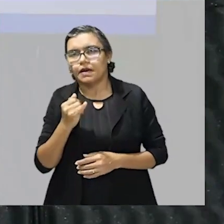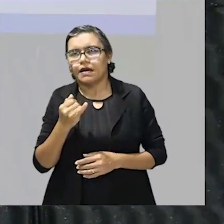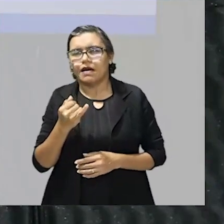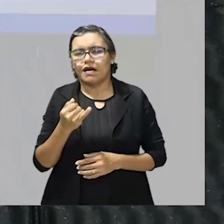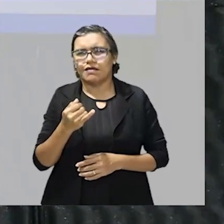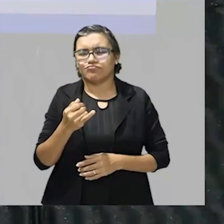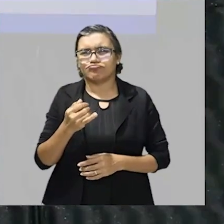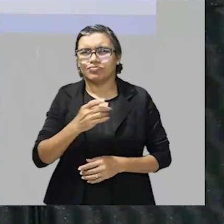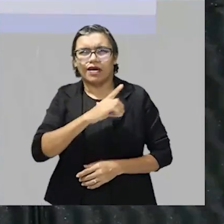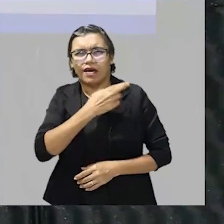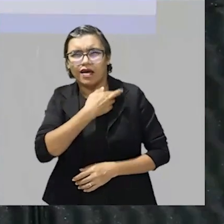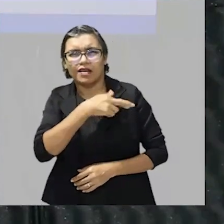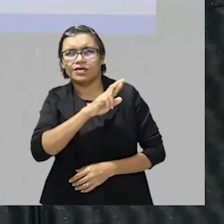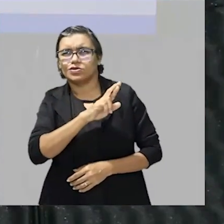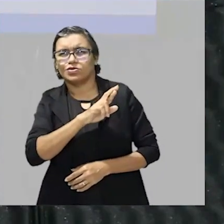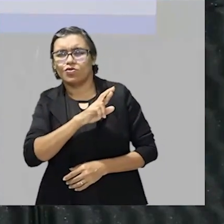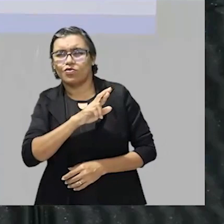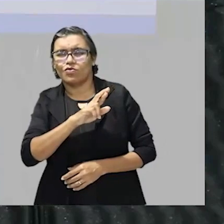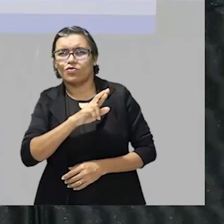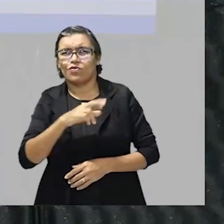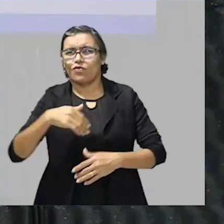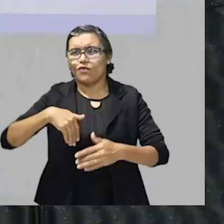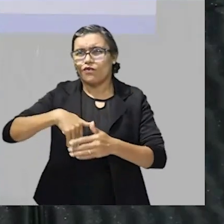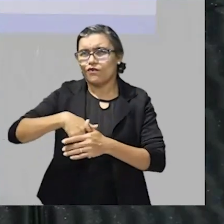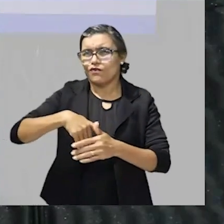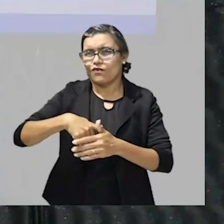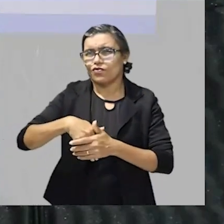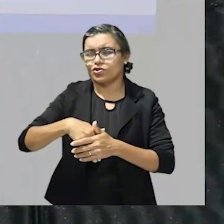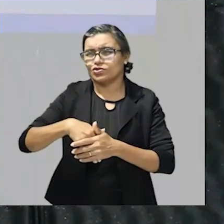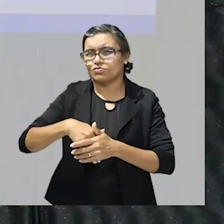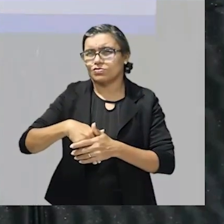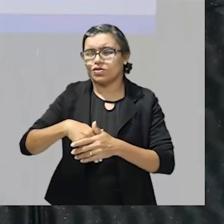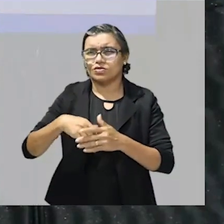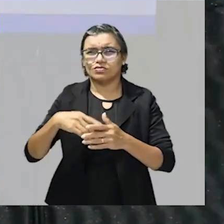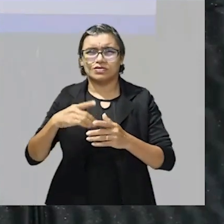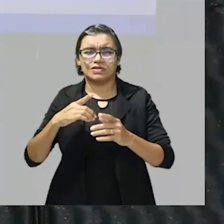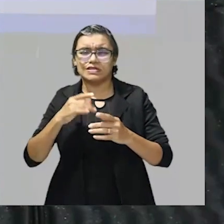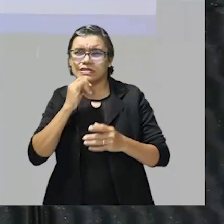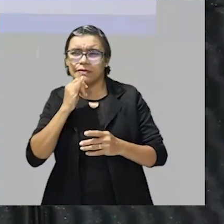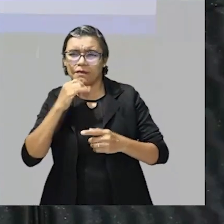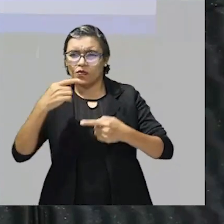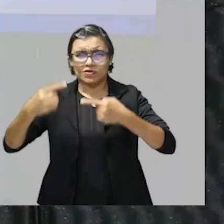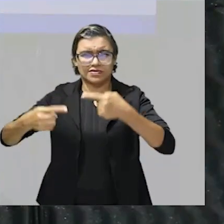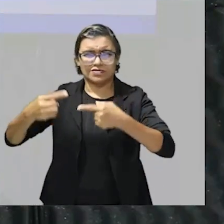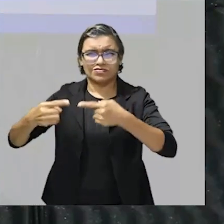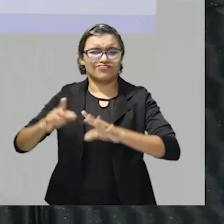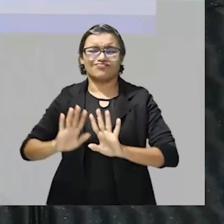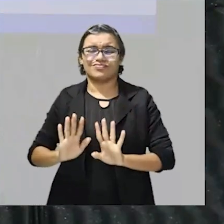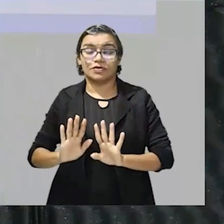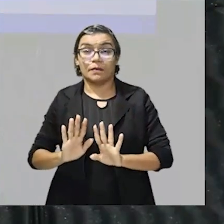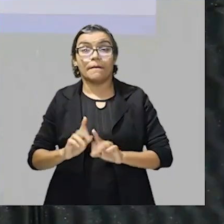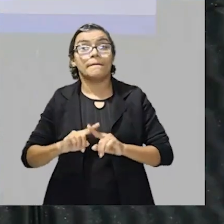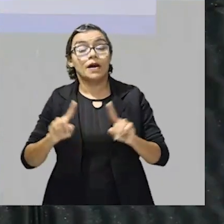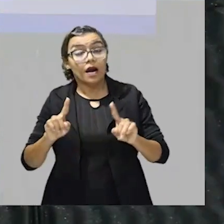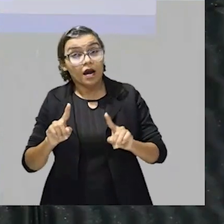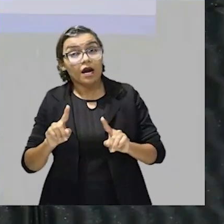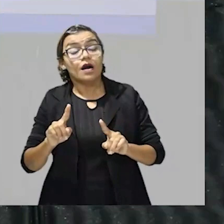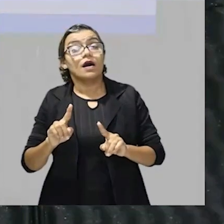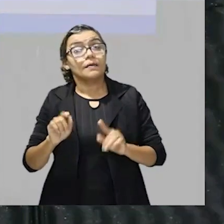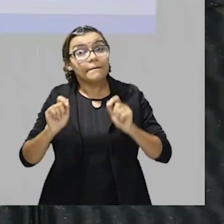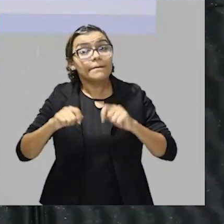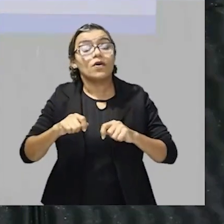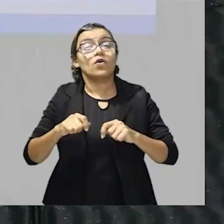religião futebol e política discute-se sim de forma saudável com